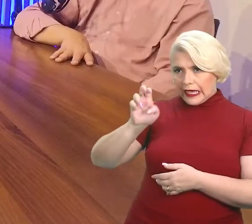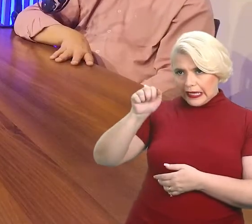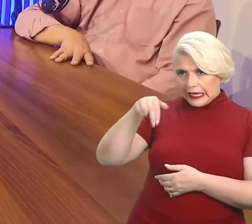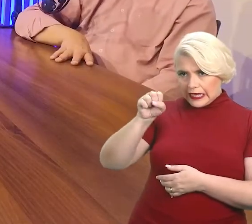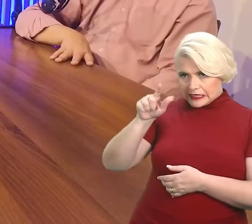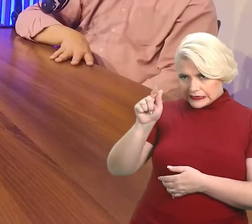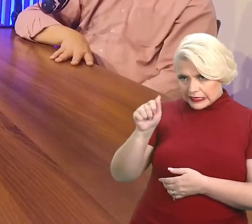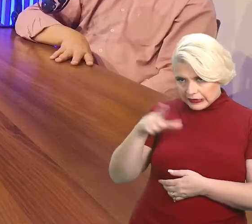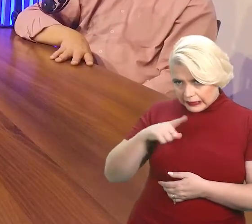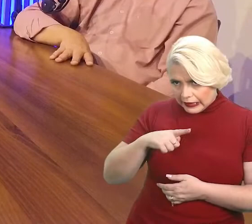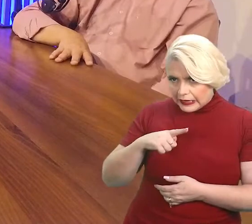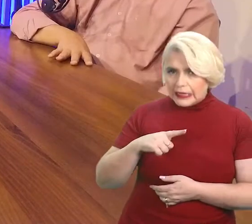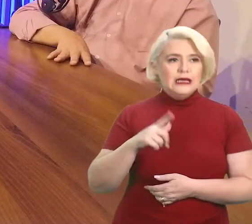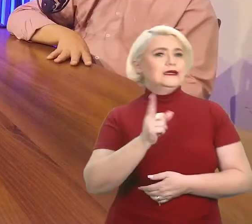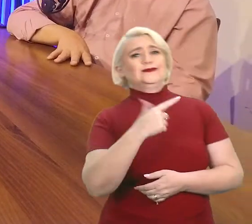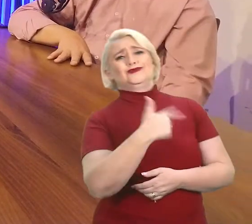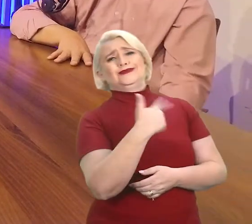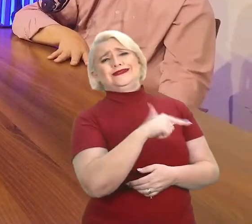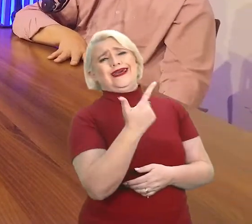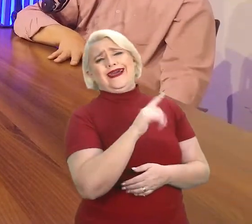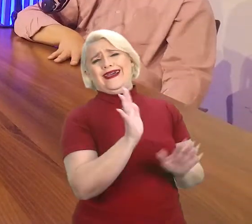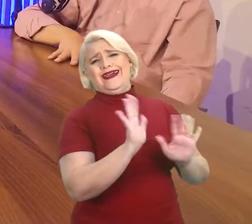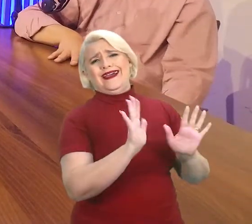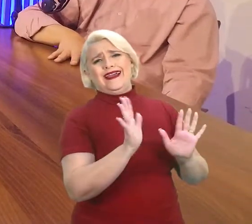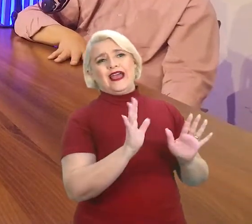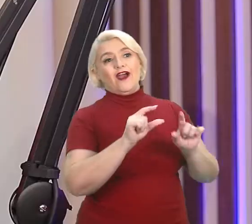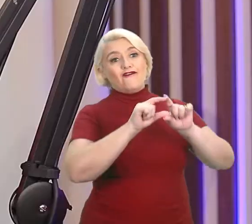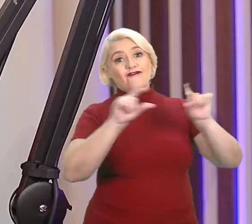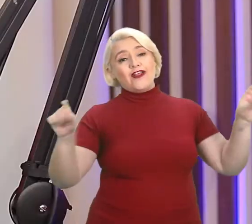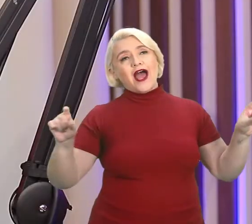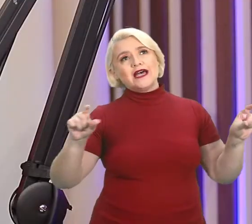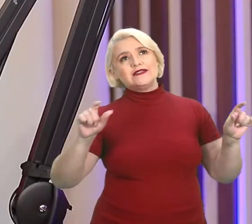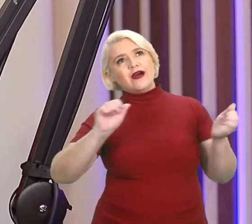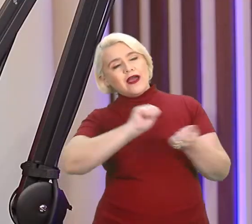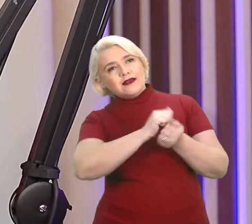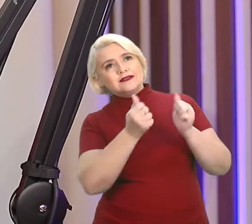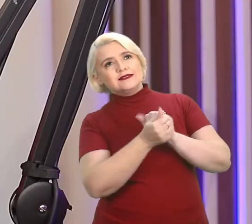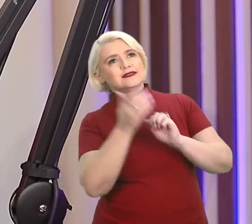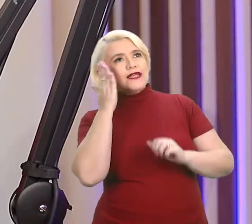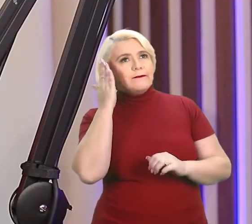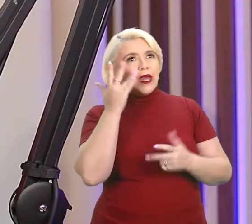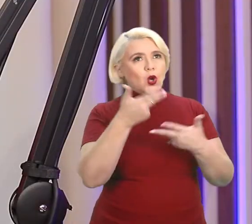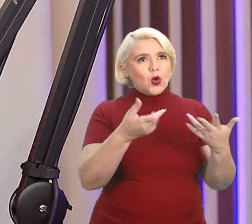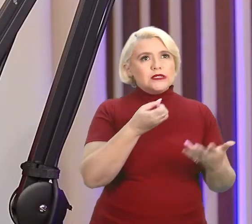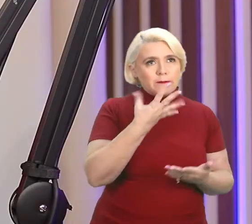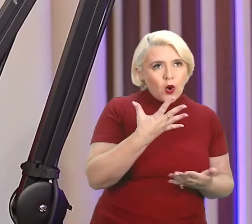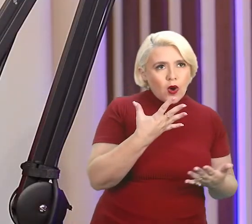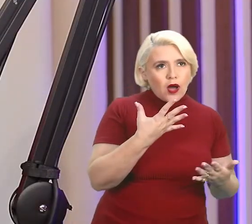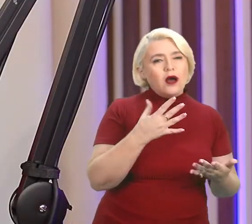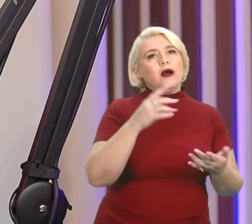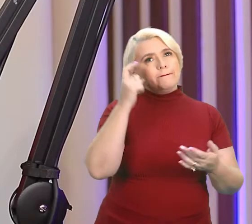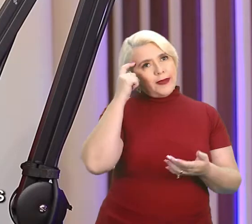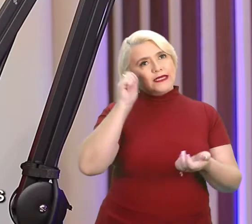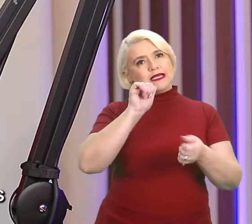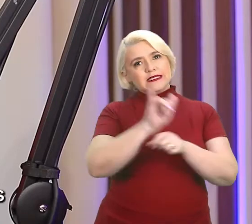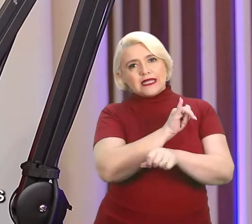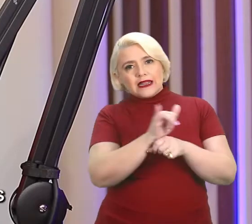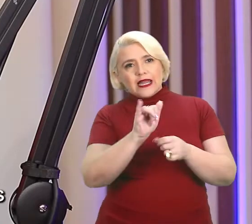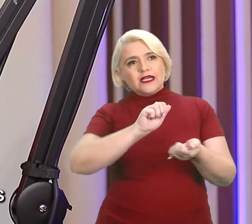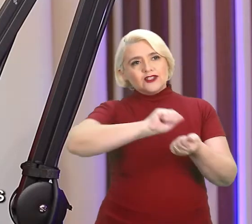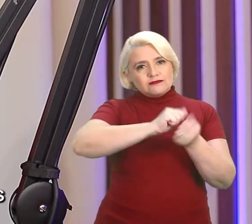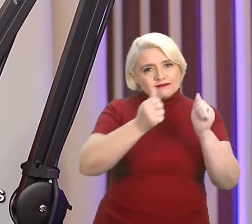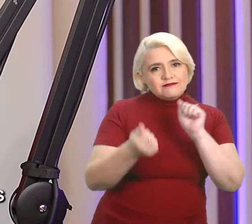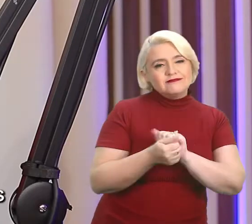tem. Não tem. Na frase é que a gente vai saber se ele está falando uma coisa boa ou uma coisa ruim. Aí a gente vai